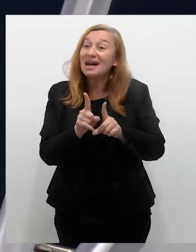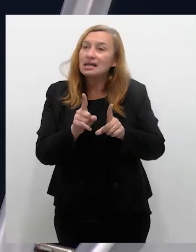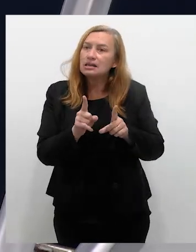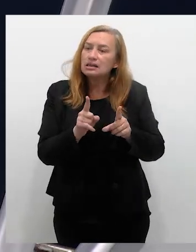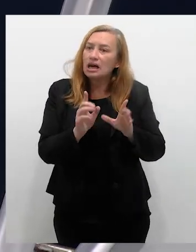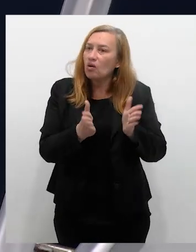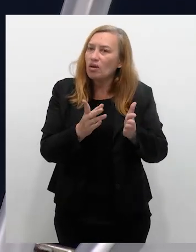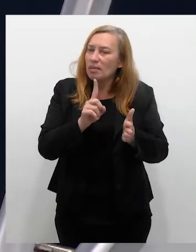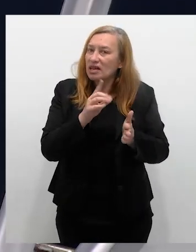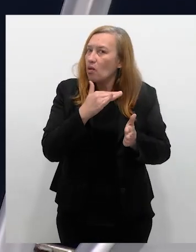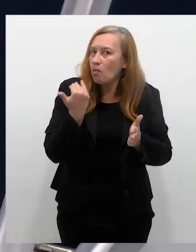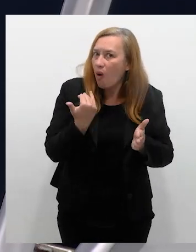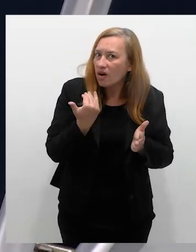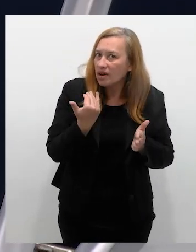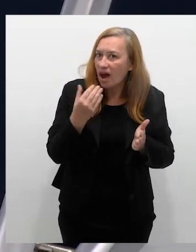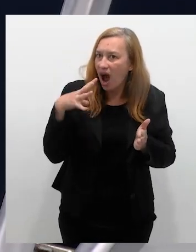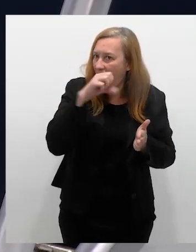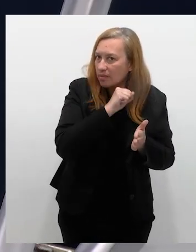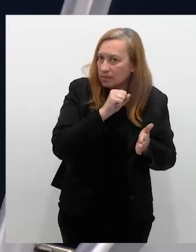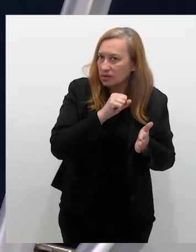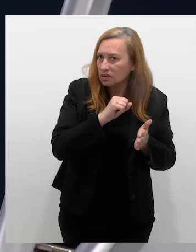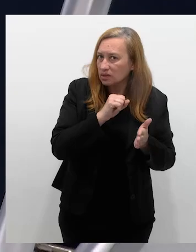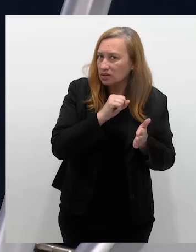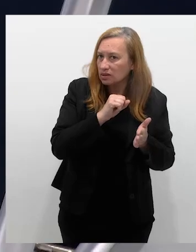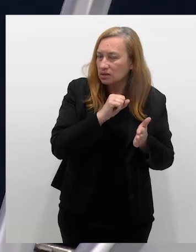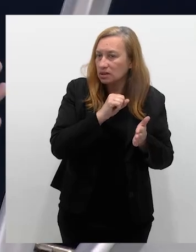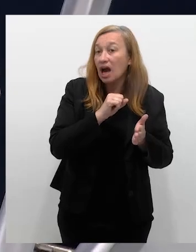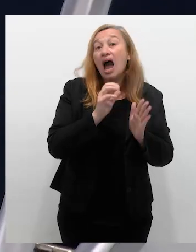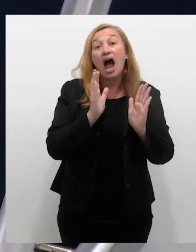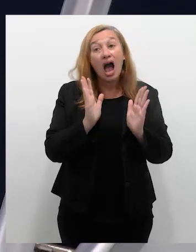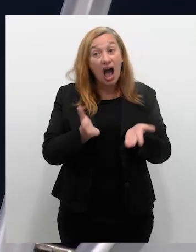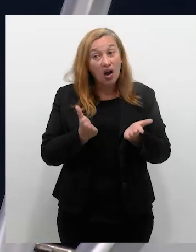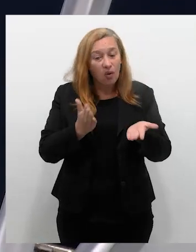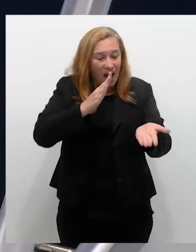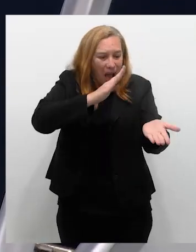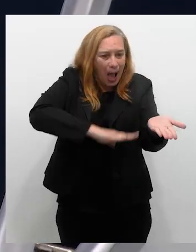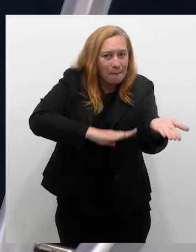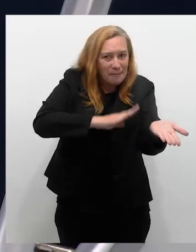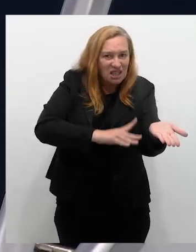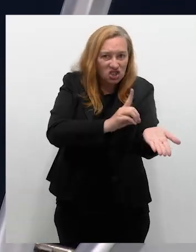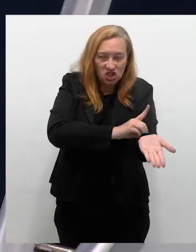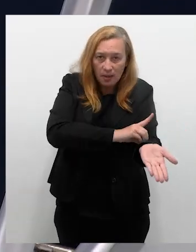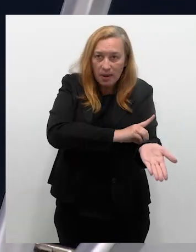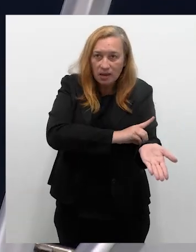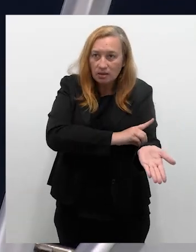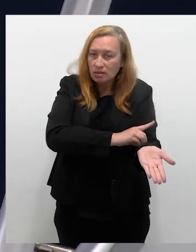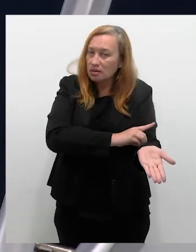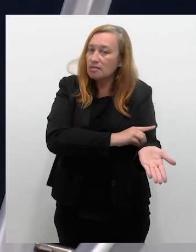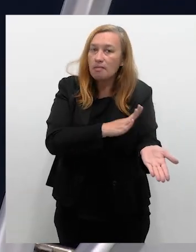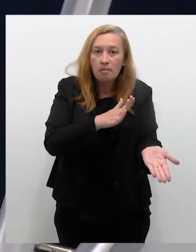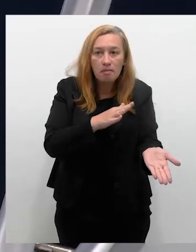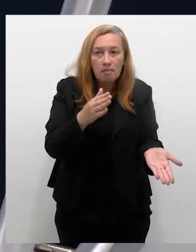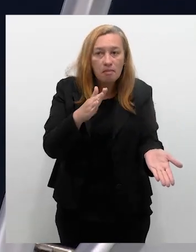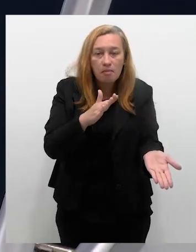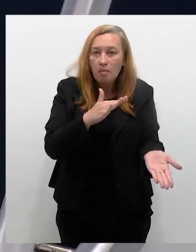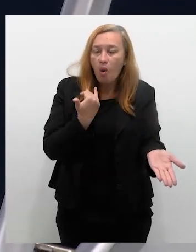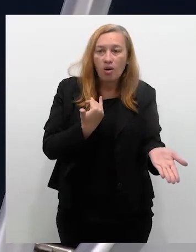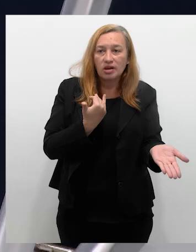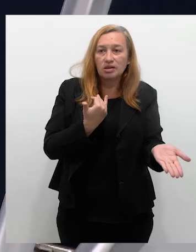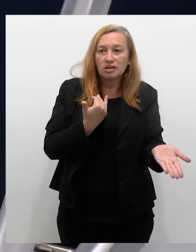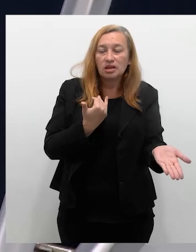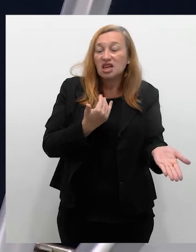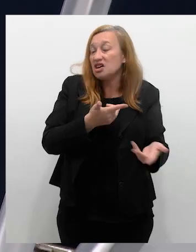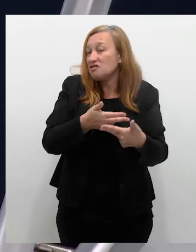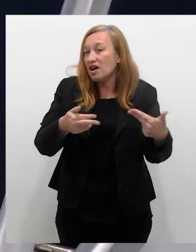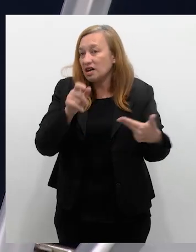Agora, ela não te mata automaticamente. Ai, está muito alta, vai morrer. Agora, a baixa te mata. E muitas